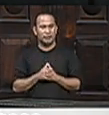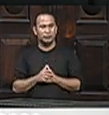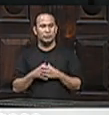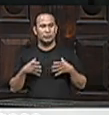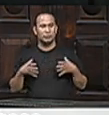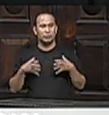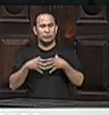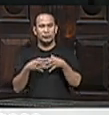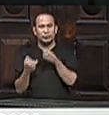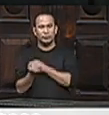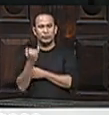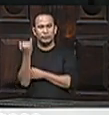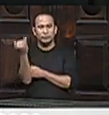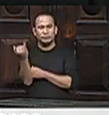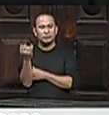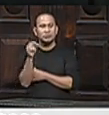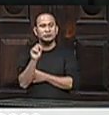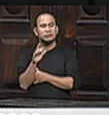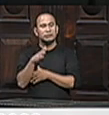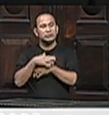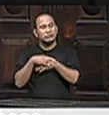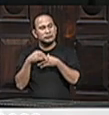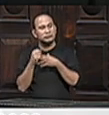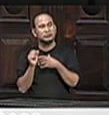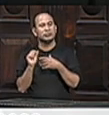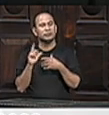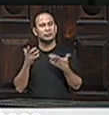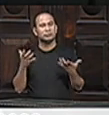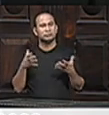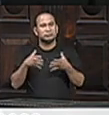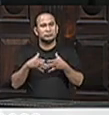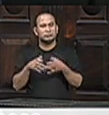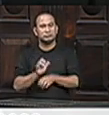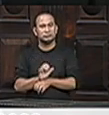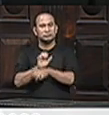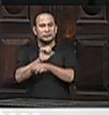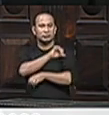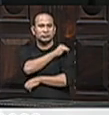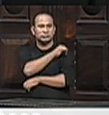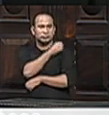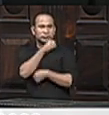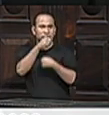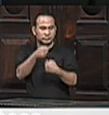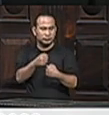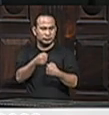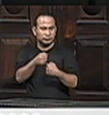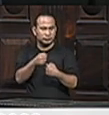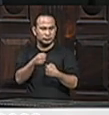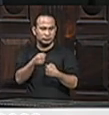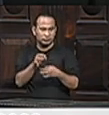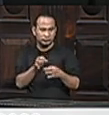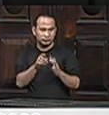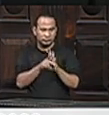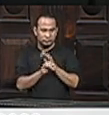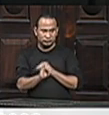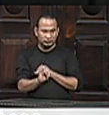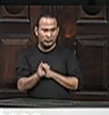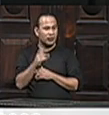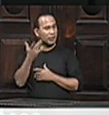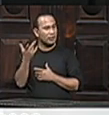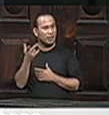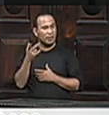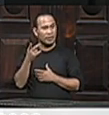a alteração proposta pelo governo, desequilibra o Conselho, coloca na mão do governador uma prerrogativa que não deveria ser